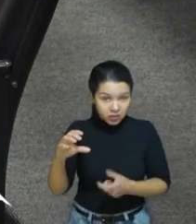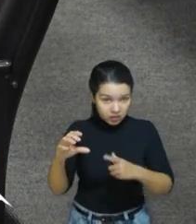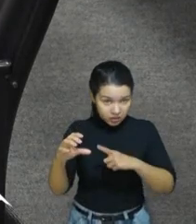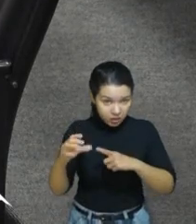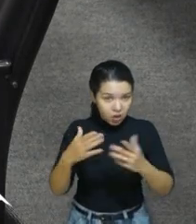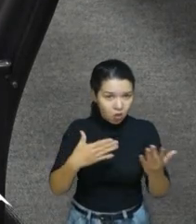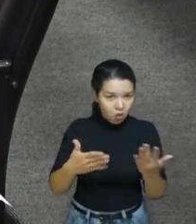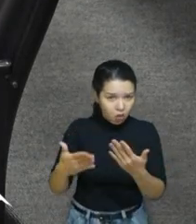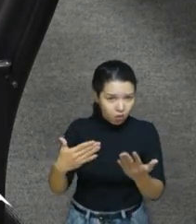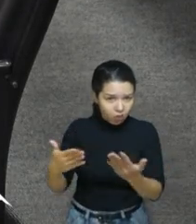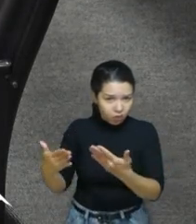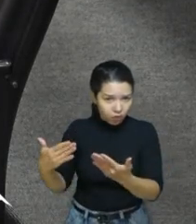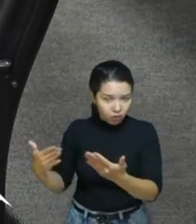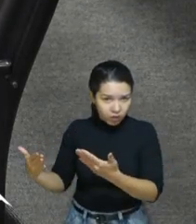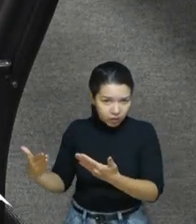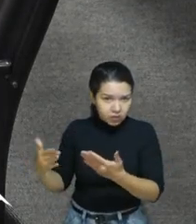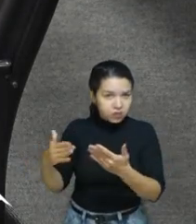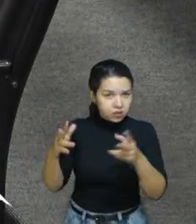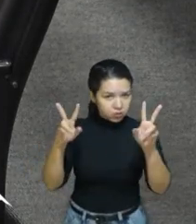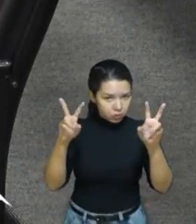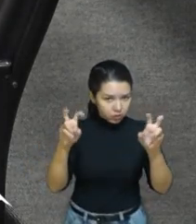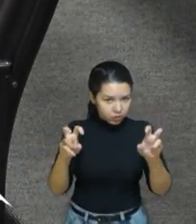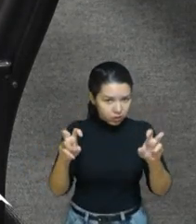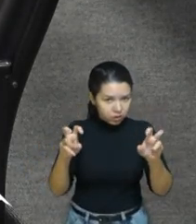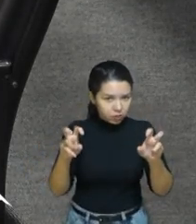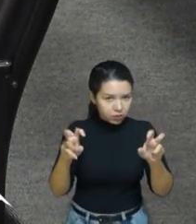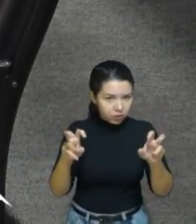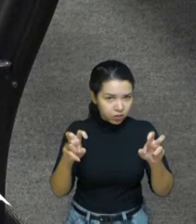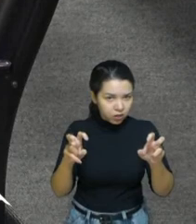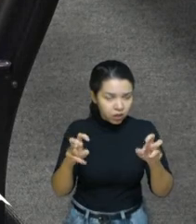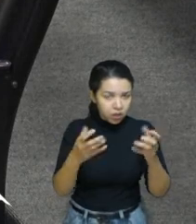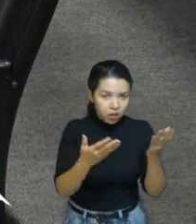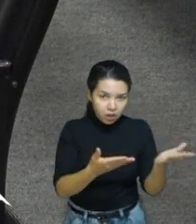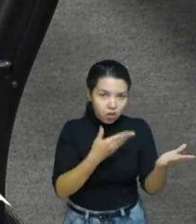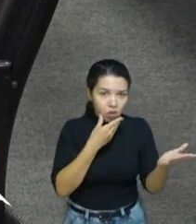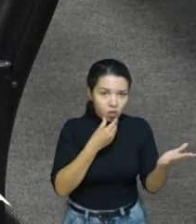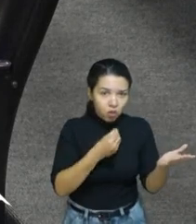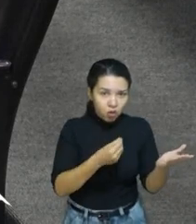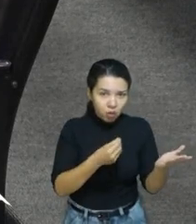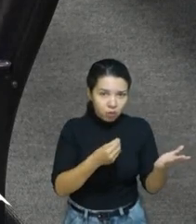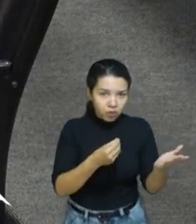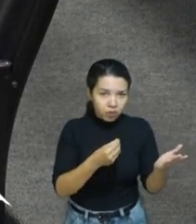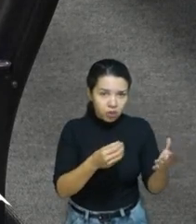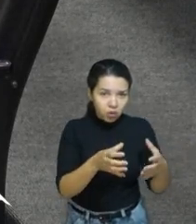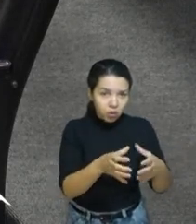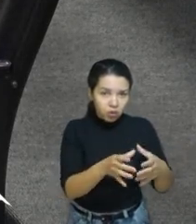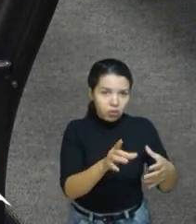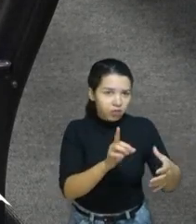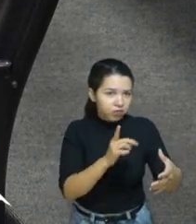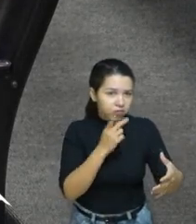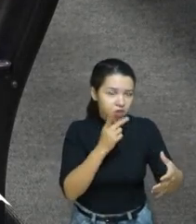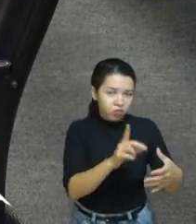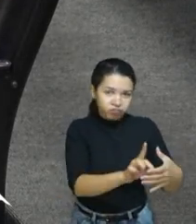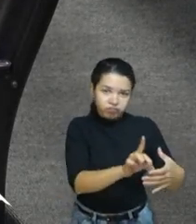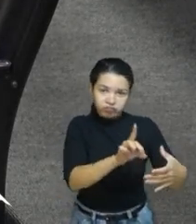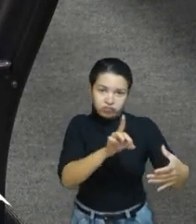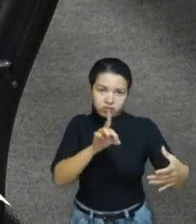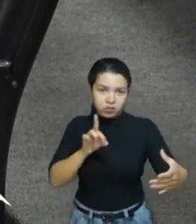diálogo nessas diferentes perspectivas, porque James Hansen é um cara que meio que se afastou desse grupo, dizendo que,